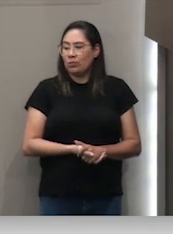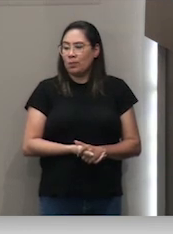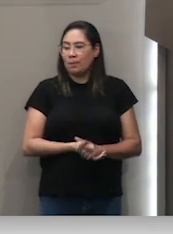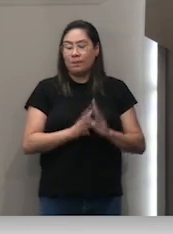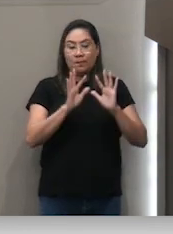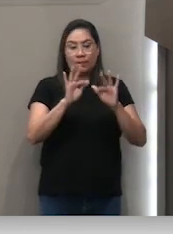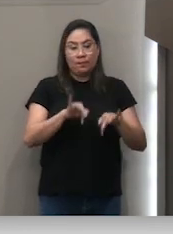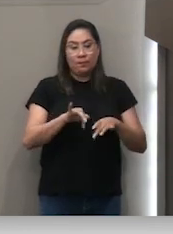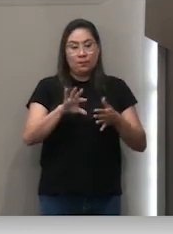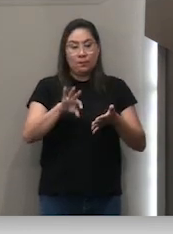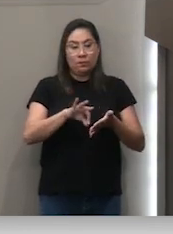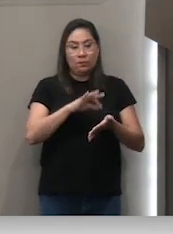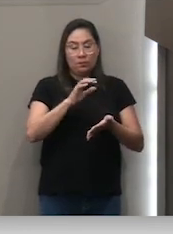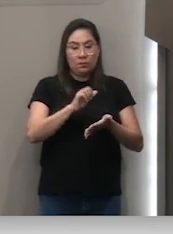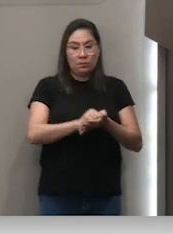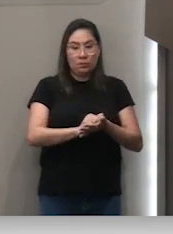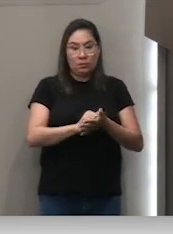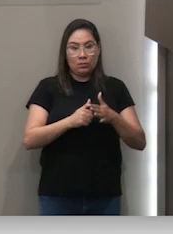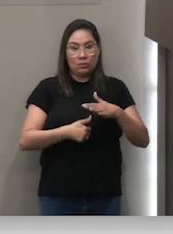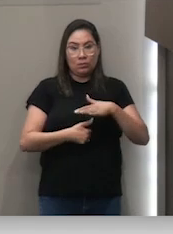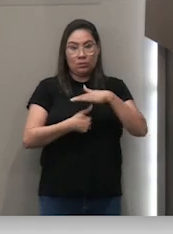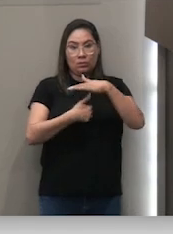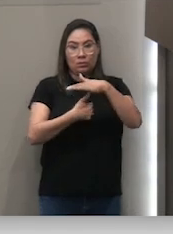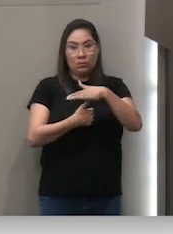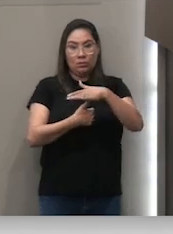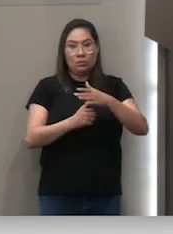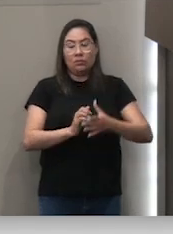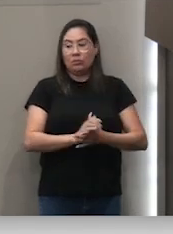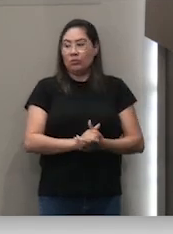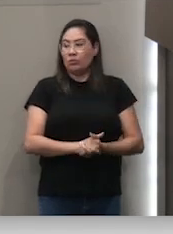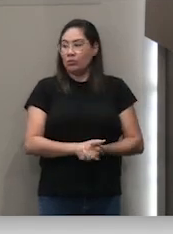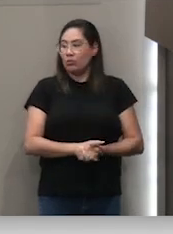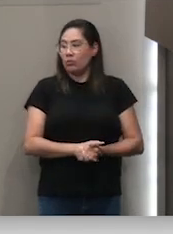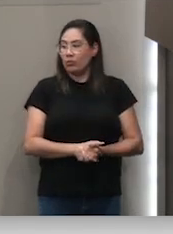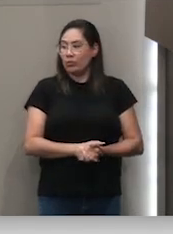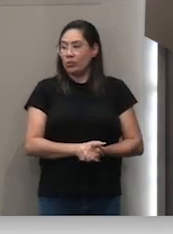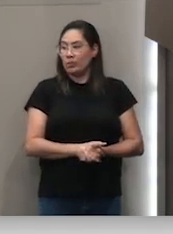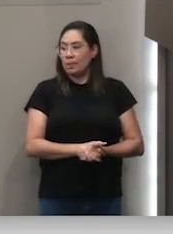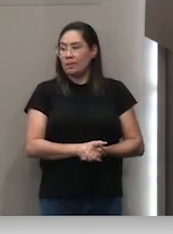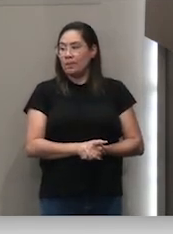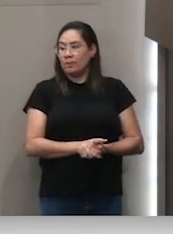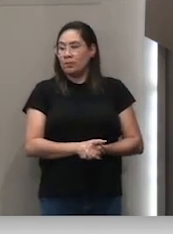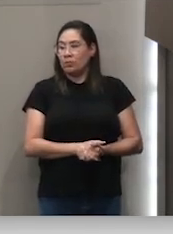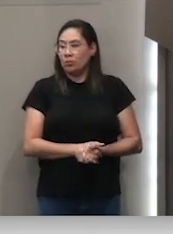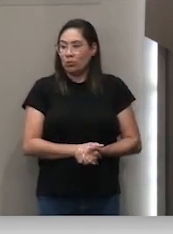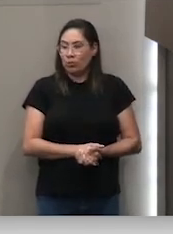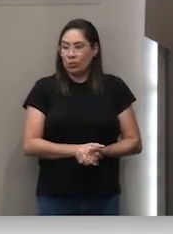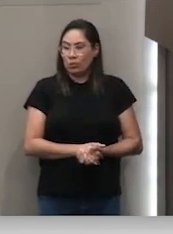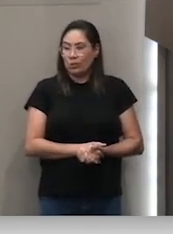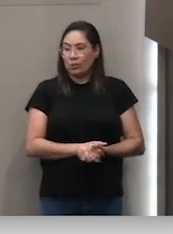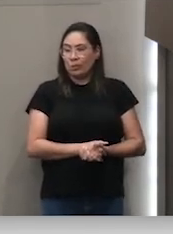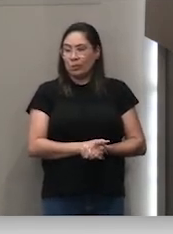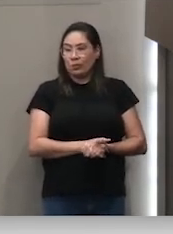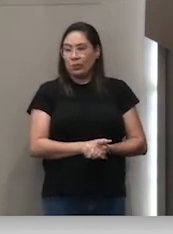Encerradas as inscrições das lideranças.